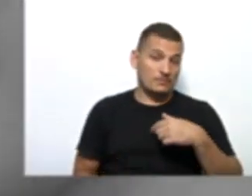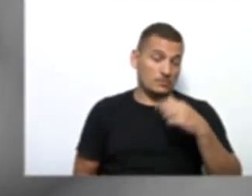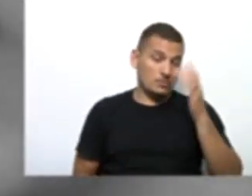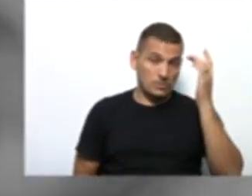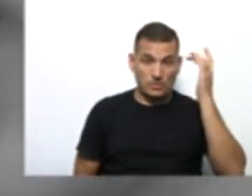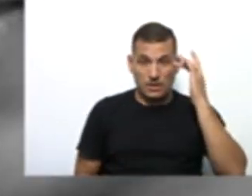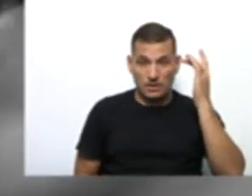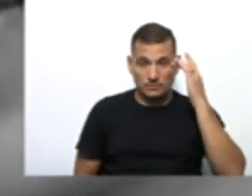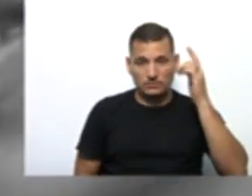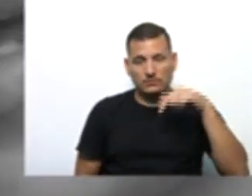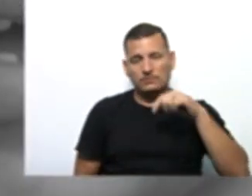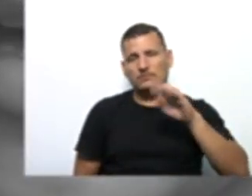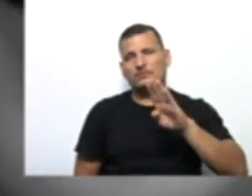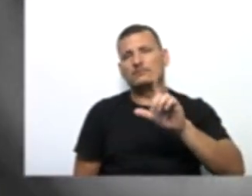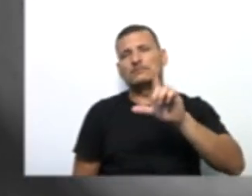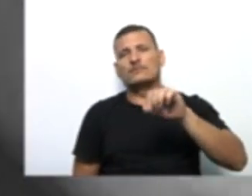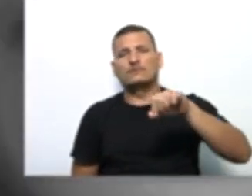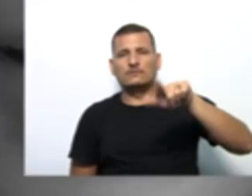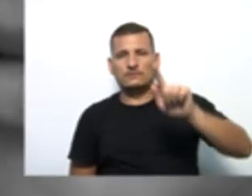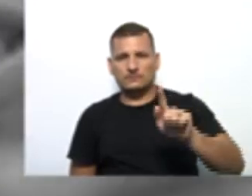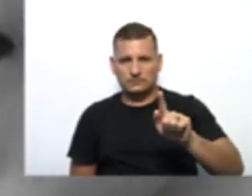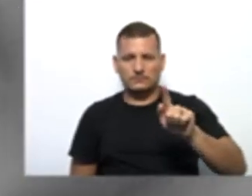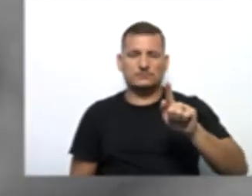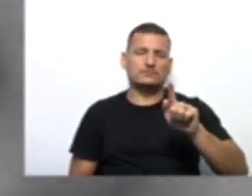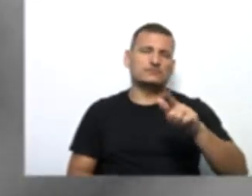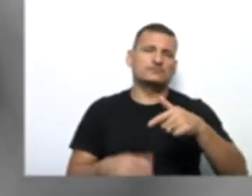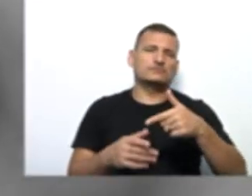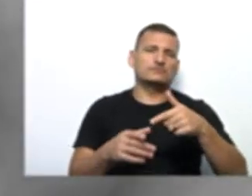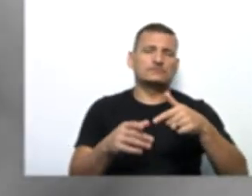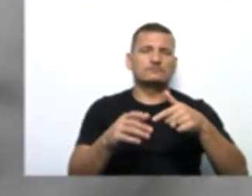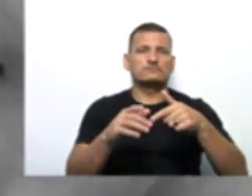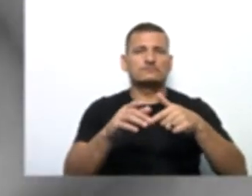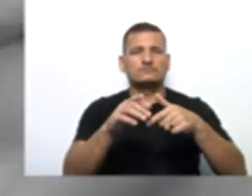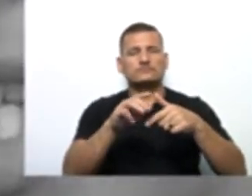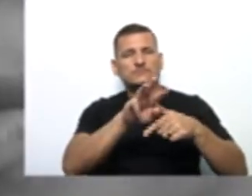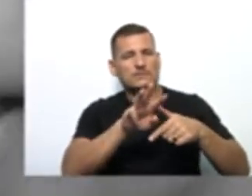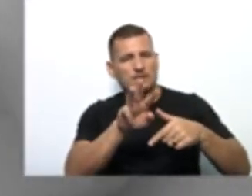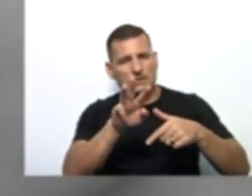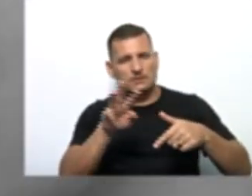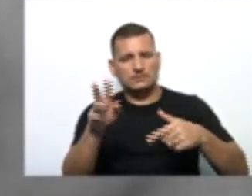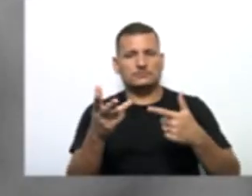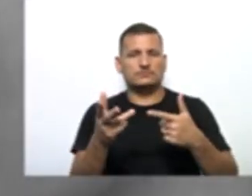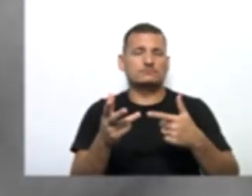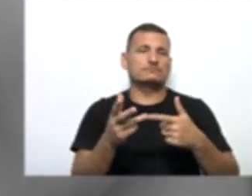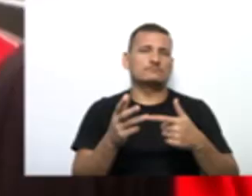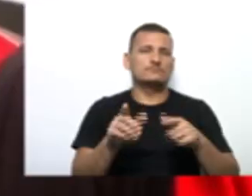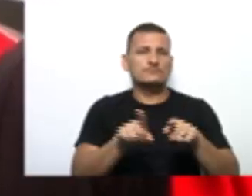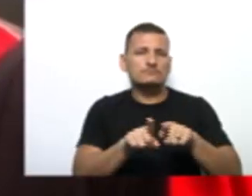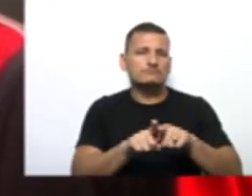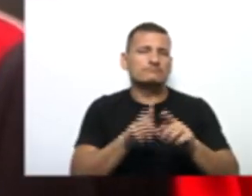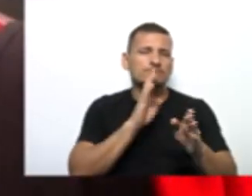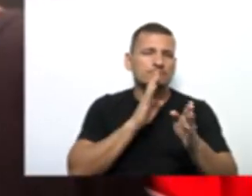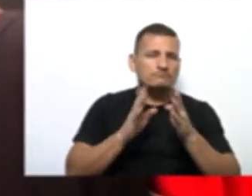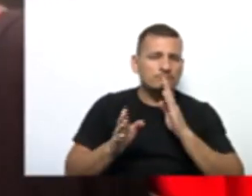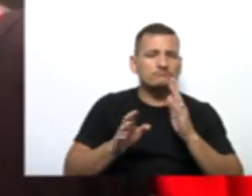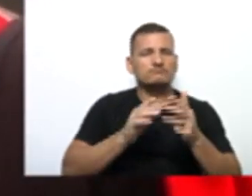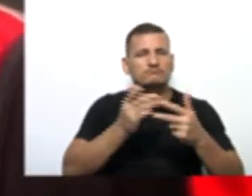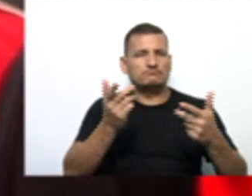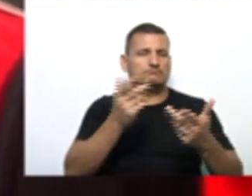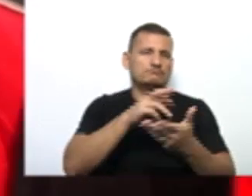ele deve criar blogs, tá criando sites para até mesmo redes sociais, né? Tanto